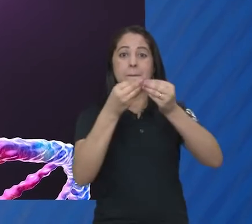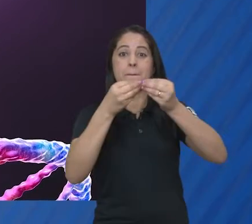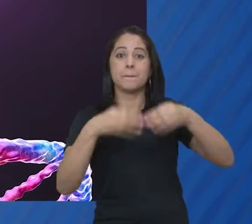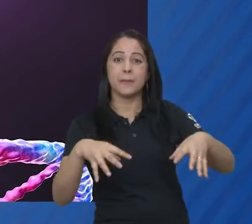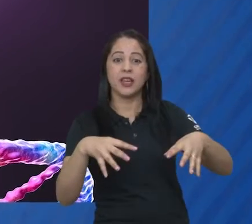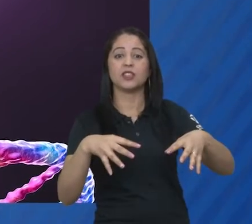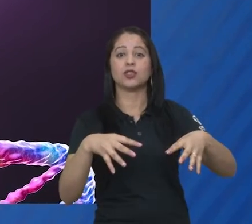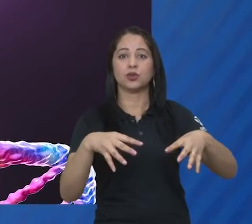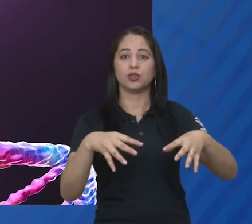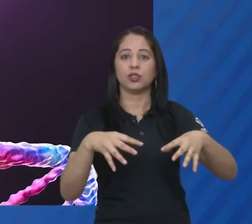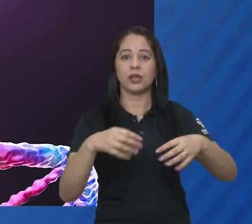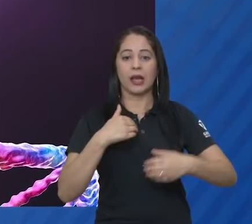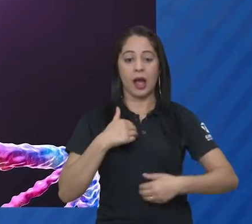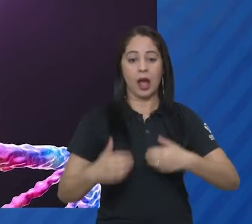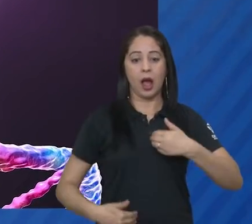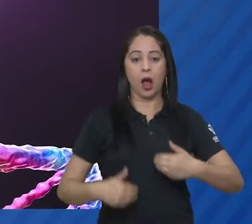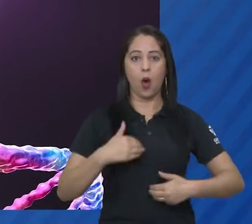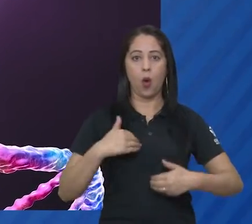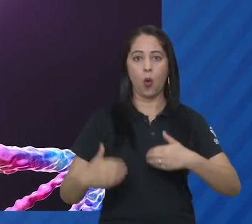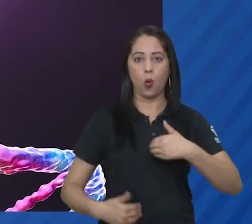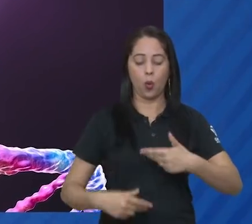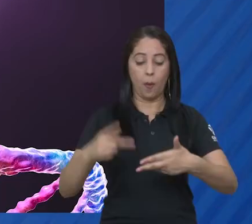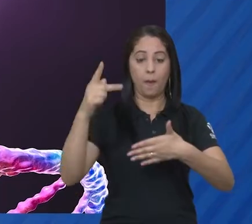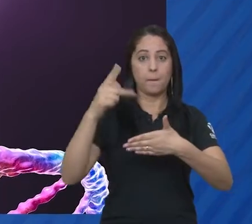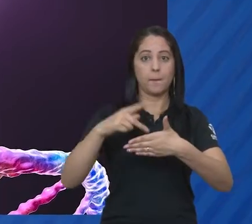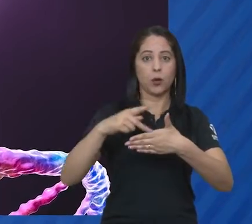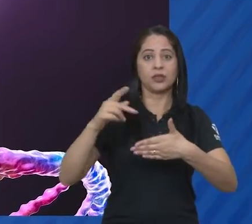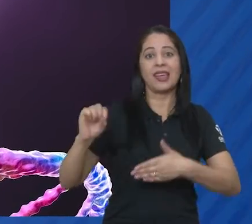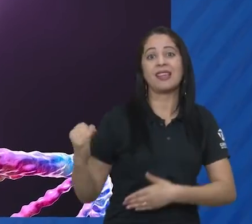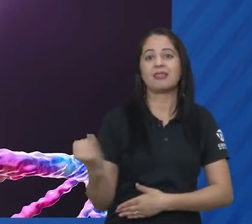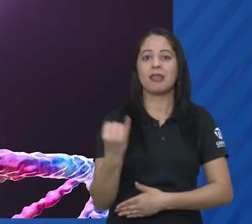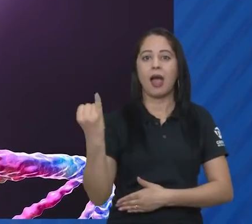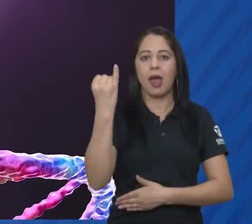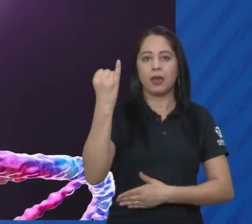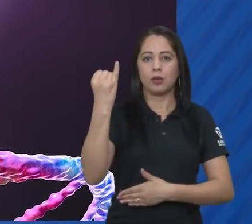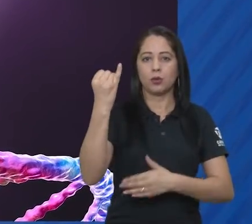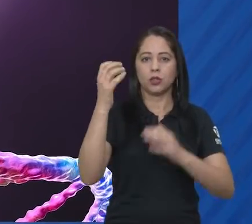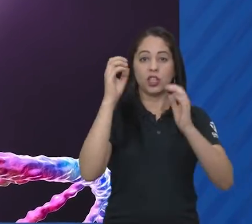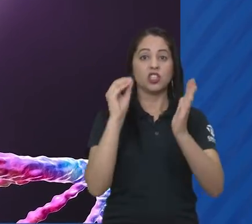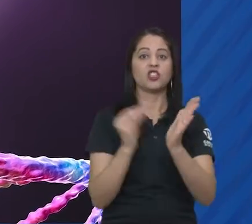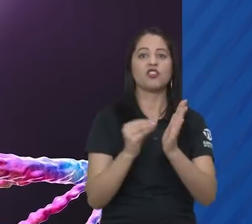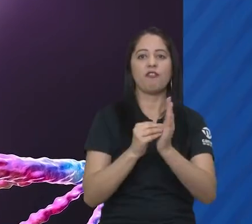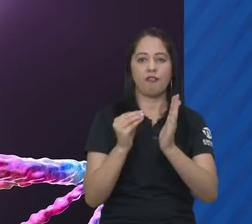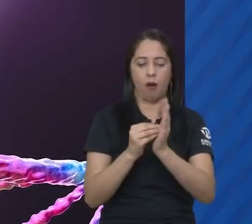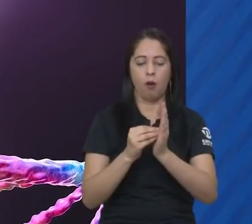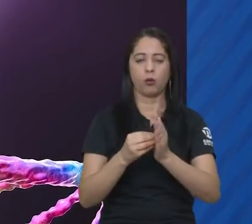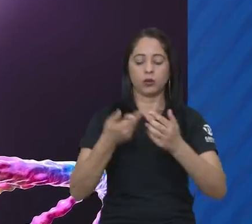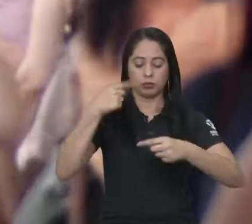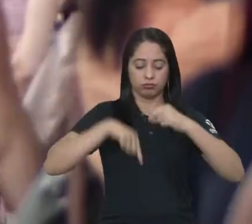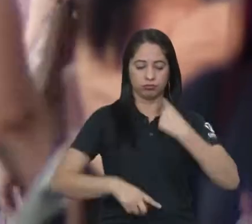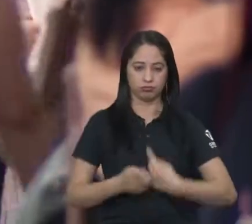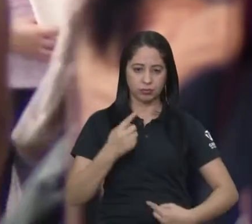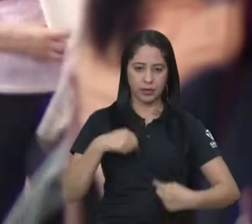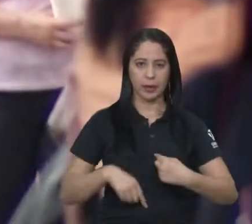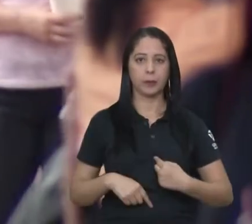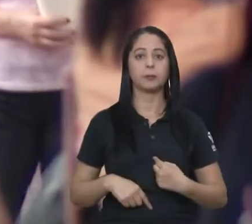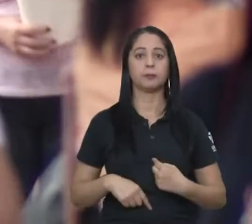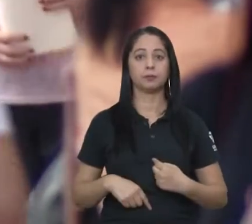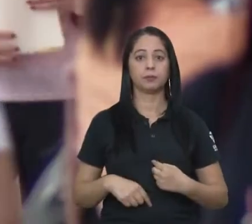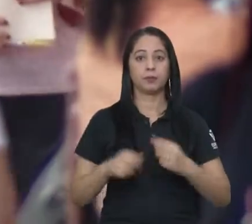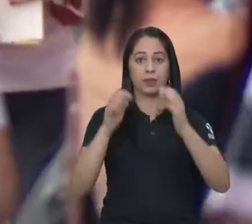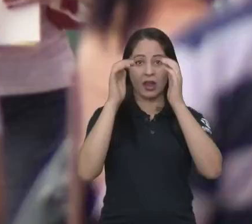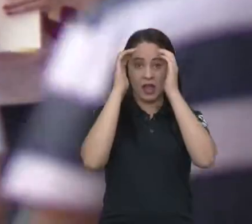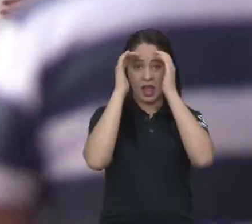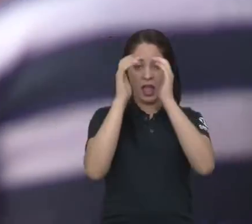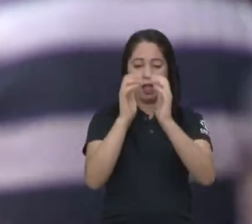na capacidade do corpo de produzir uma proteína essencial para a sobrevivência dos neurônios motores, responsáveis